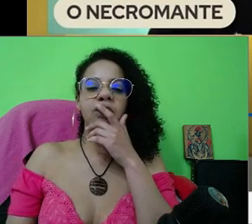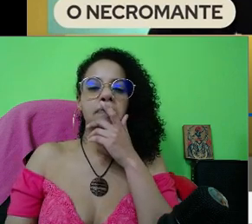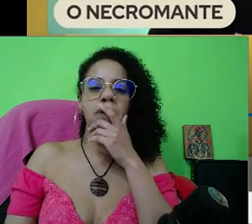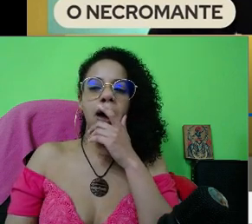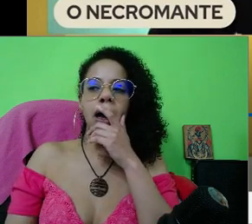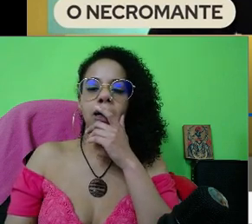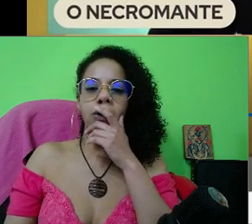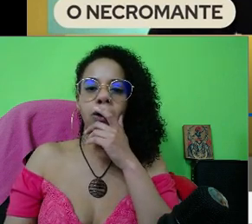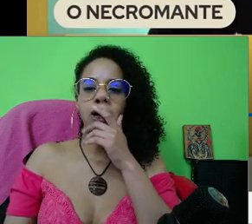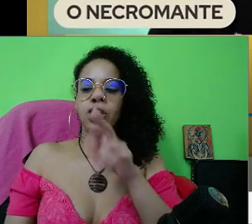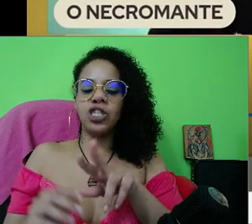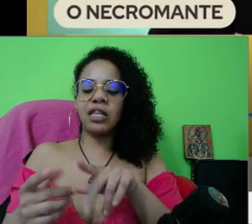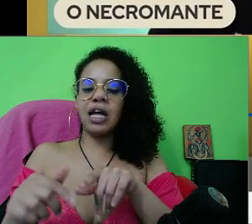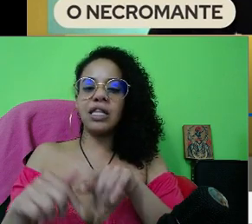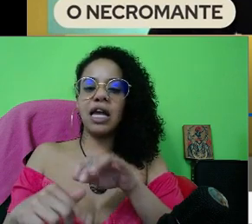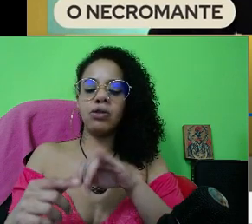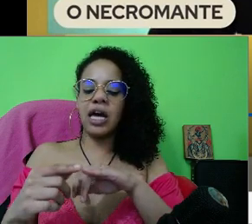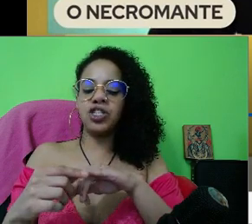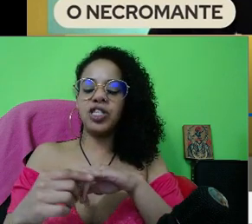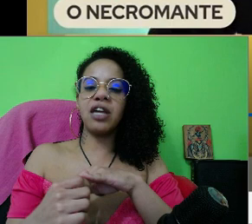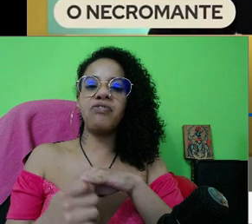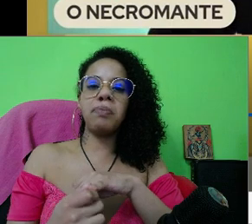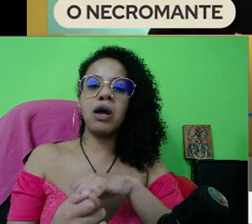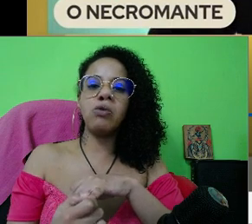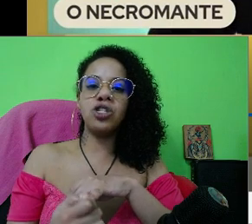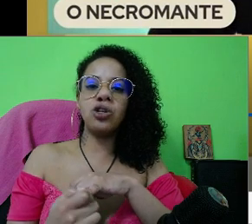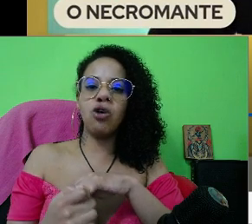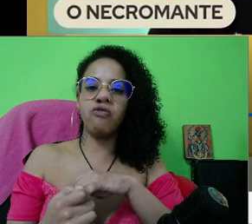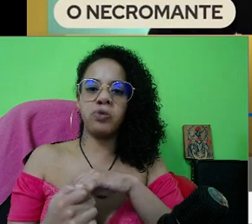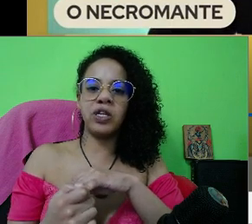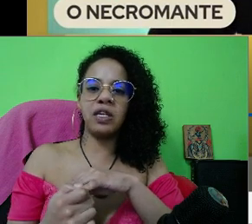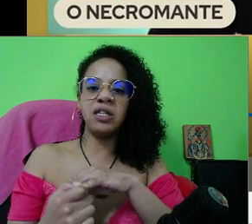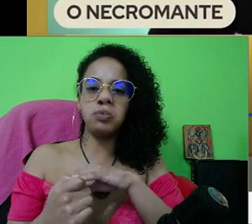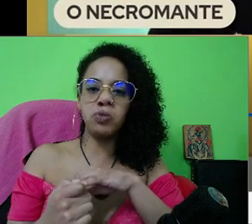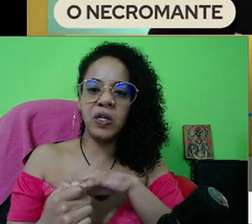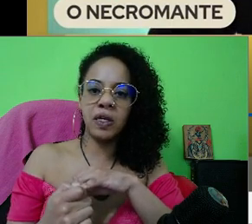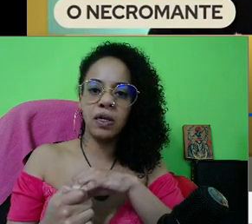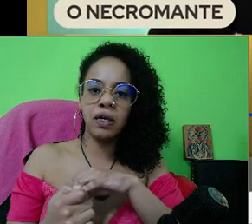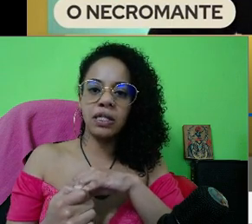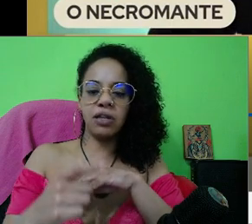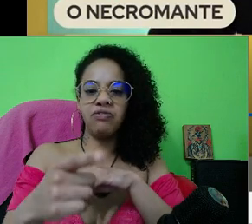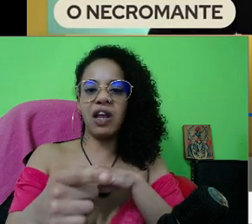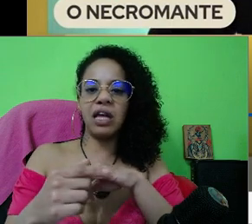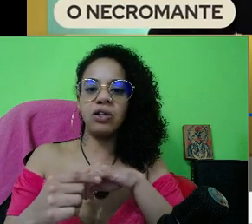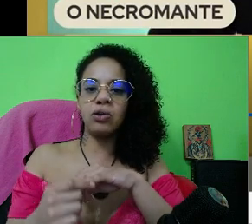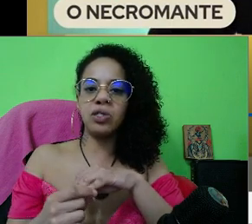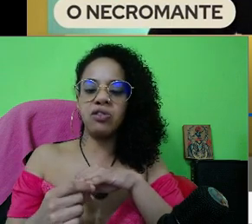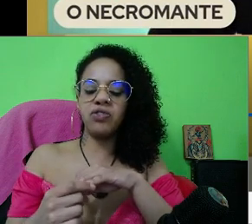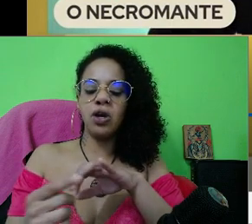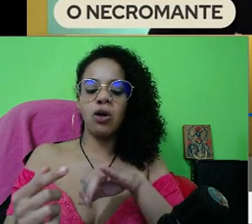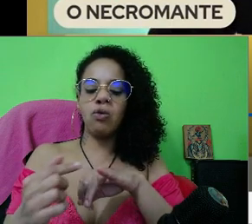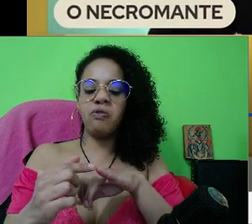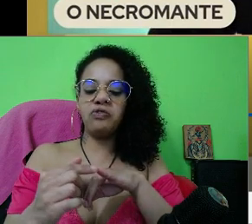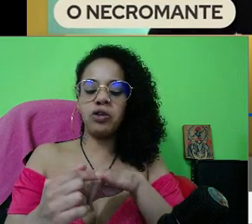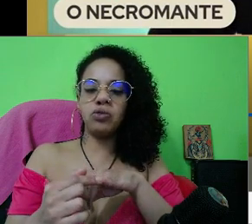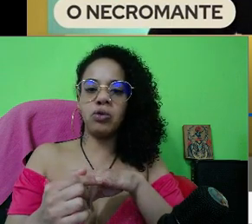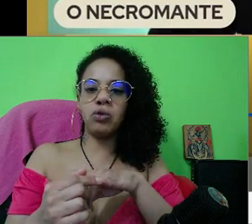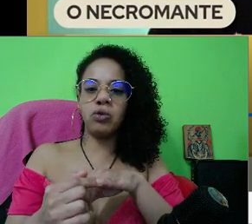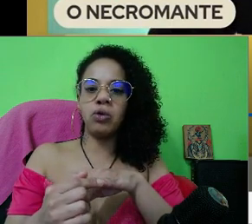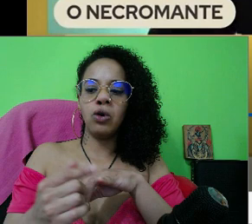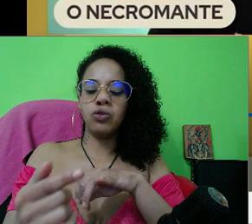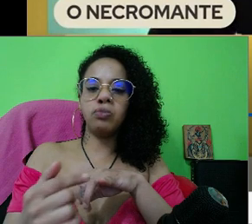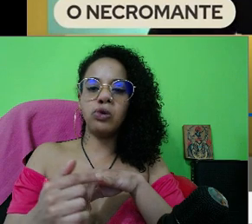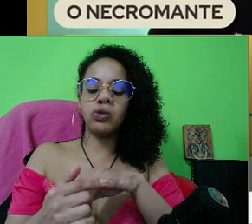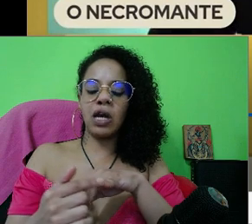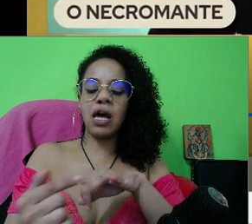eu olhei aquilo eu falei mano já tá tendo hashtag vem para rua de novo Brazilians Spring sendo falado inclusive com o filho